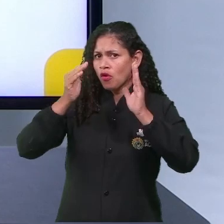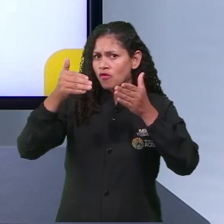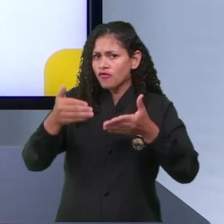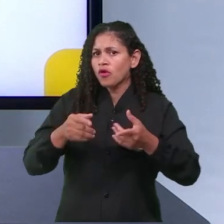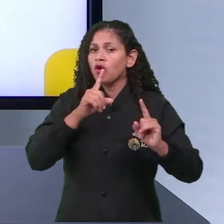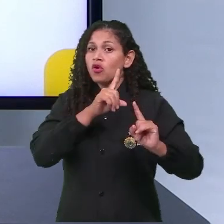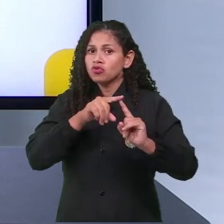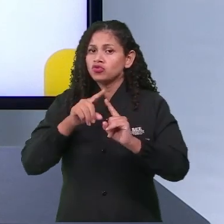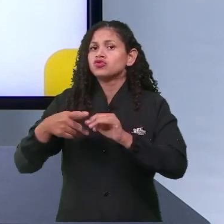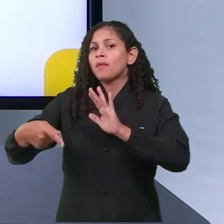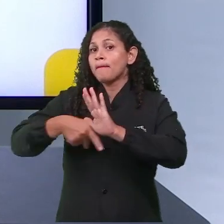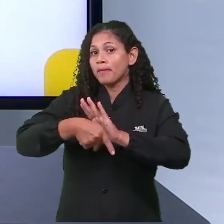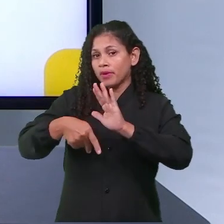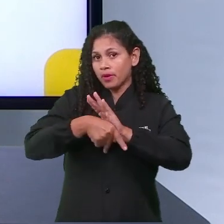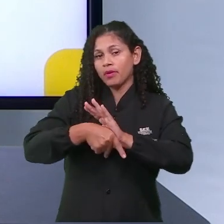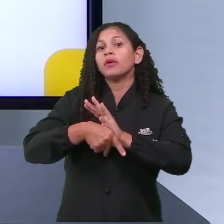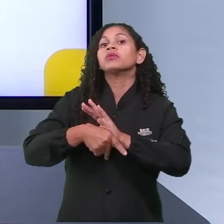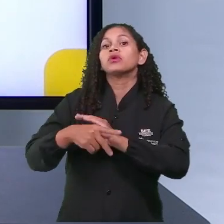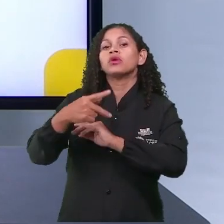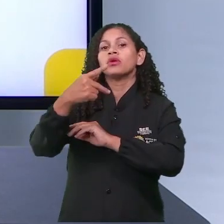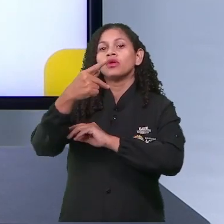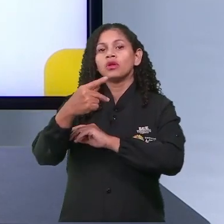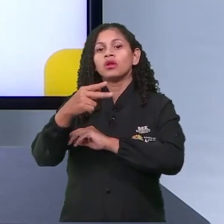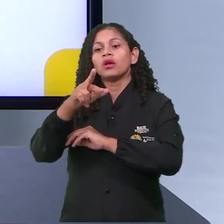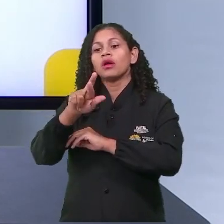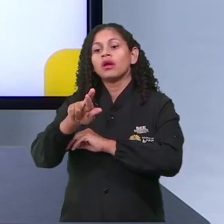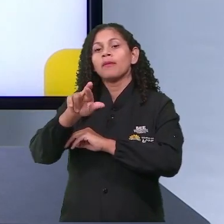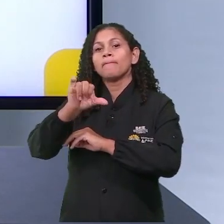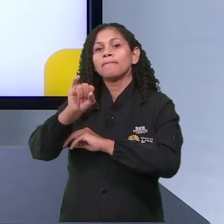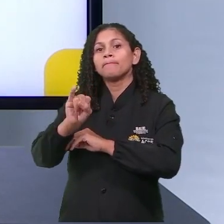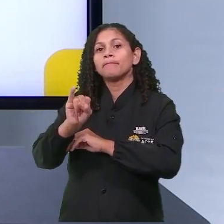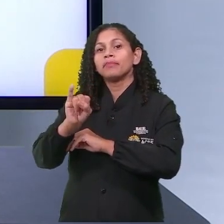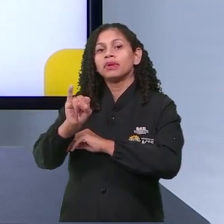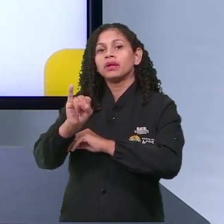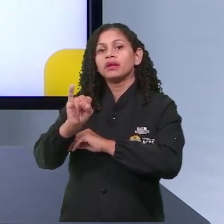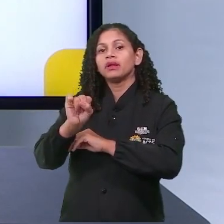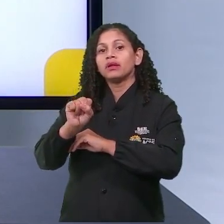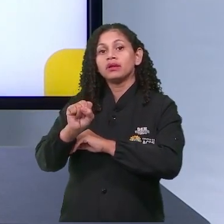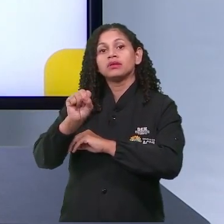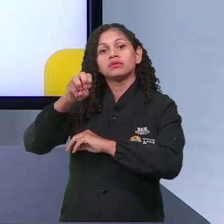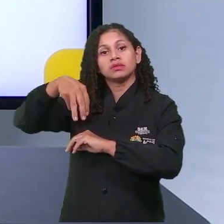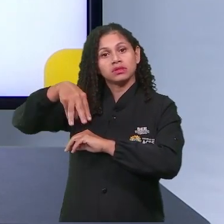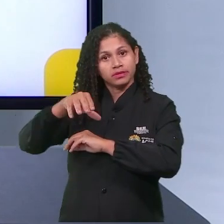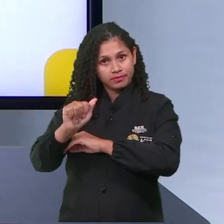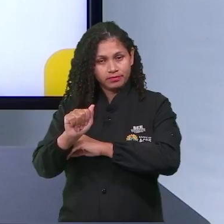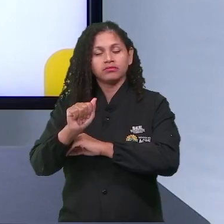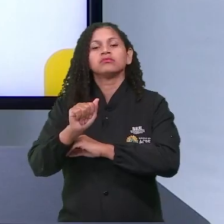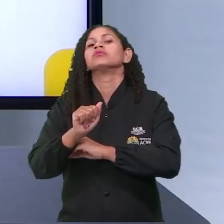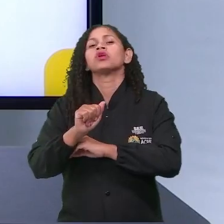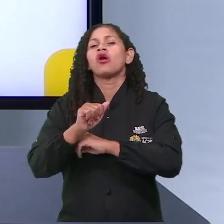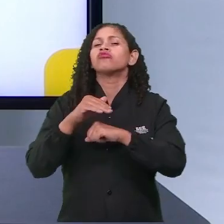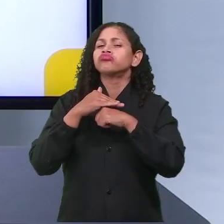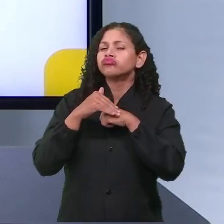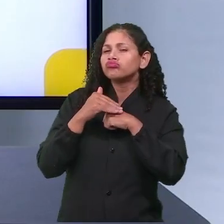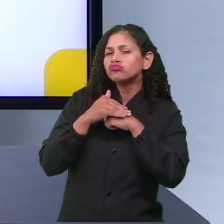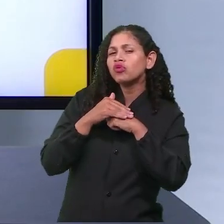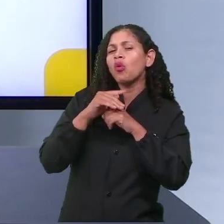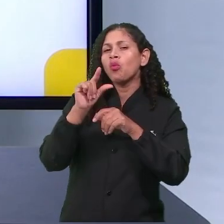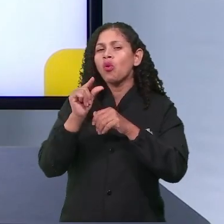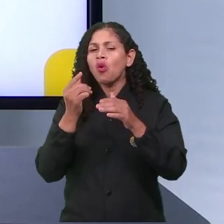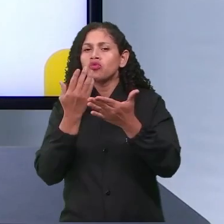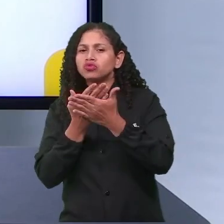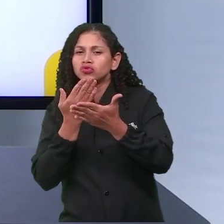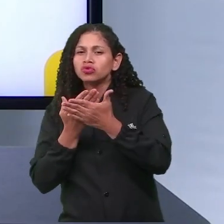tipo específico de sólido geométrico, que é o sólido chamado prisma. A gente vai conversar um pouquinho sobre que sólido é